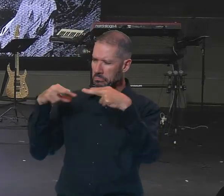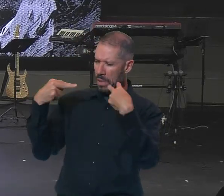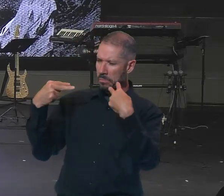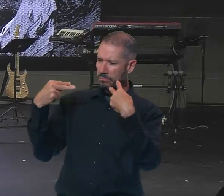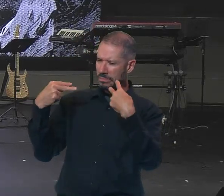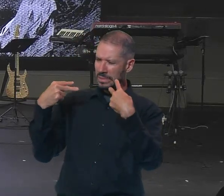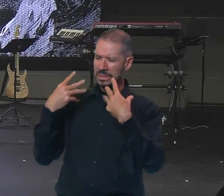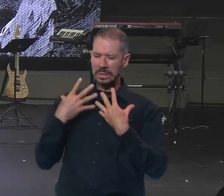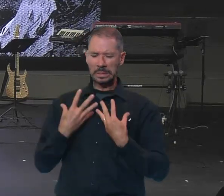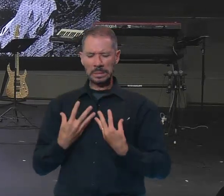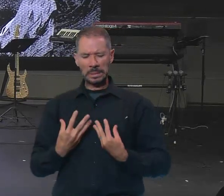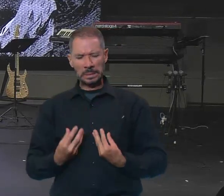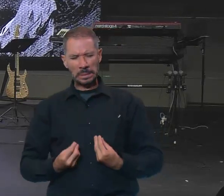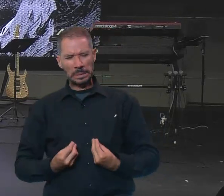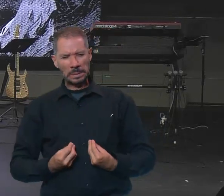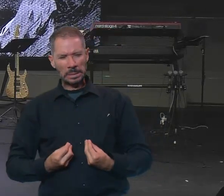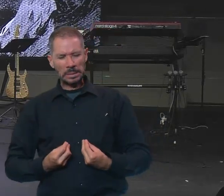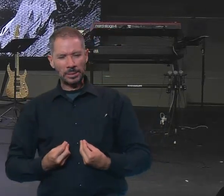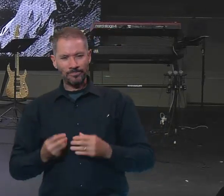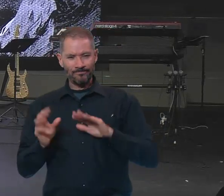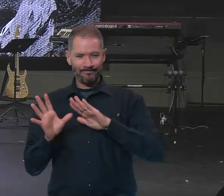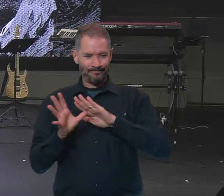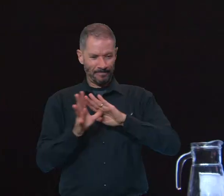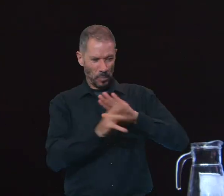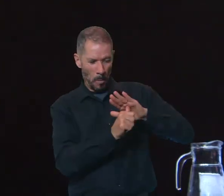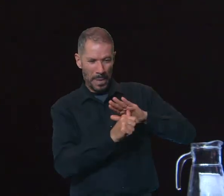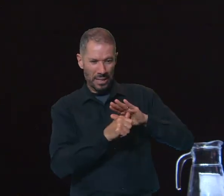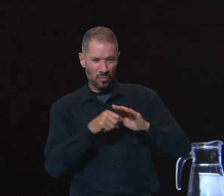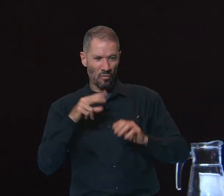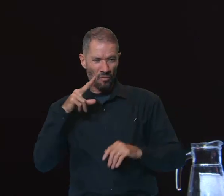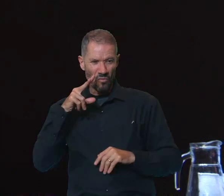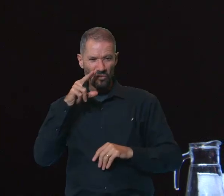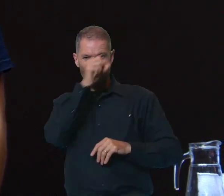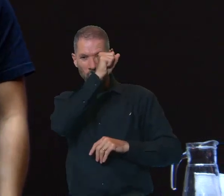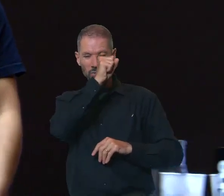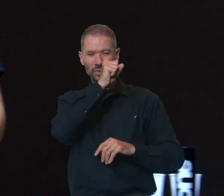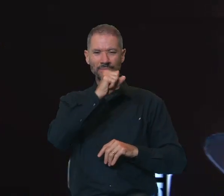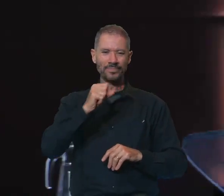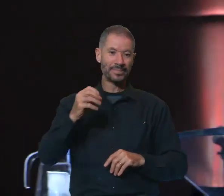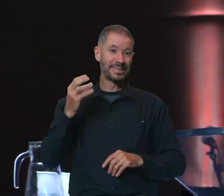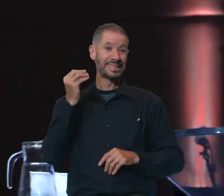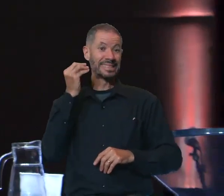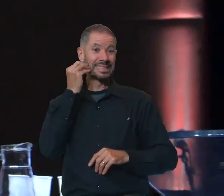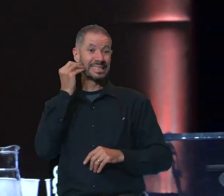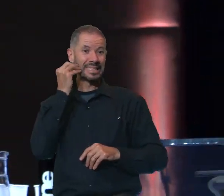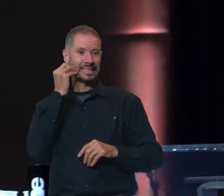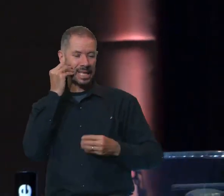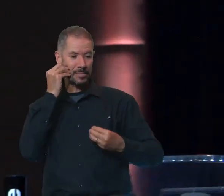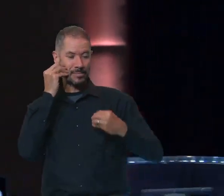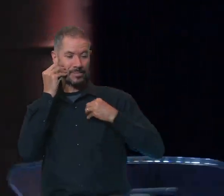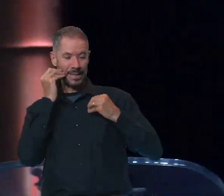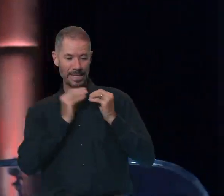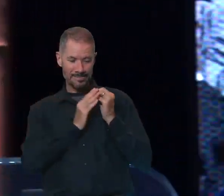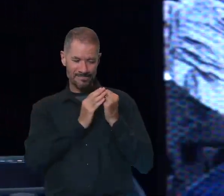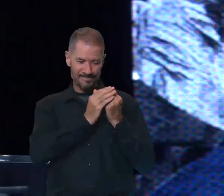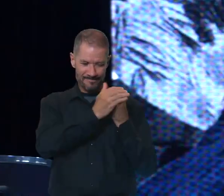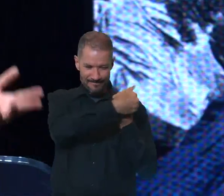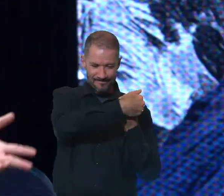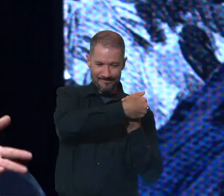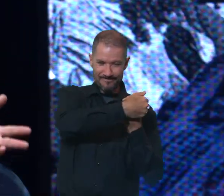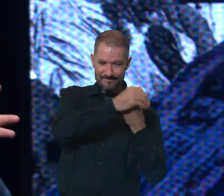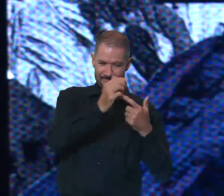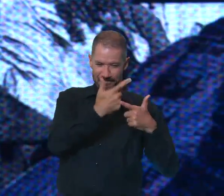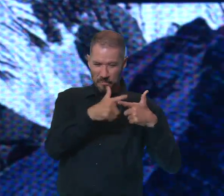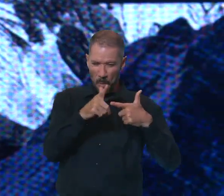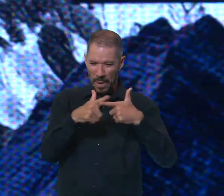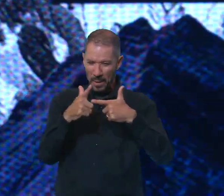deixado sobrecarregado, que tem roubado as tuas forças? Porque, afinal de contas, tentar acobertar o pecado ou esconder coisas de problemas